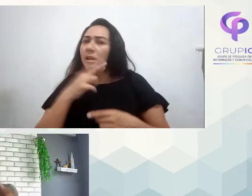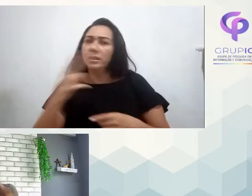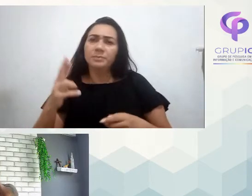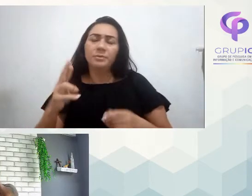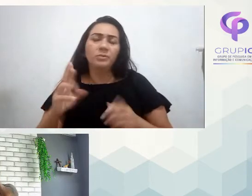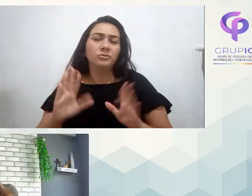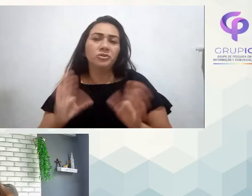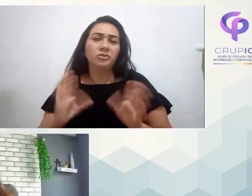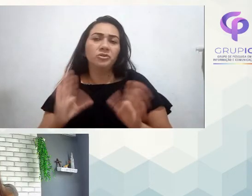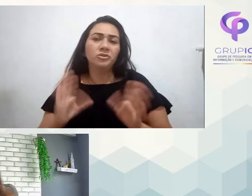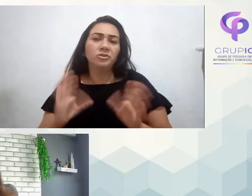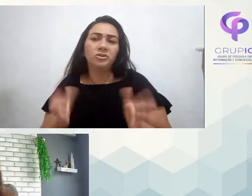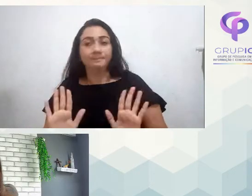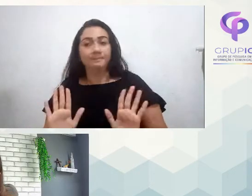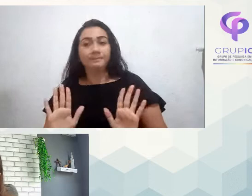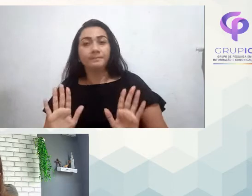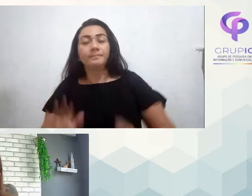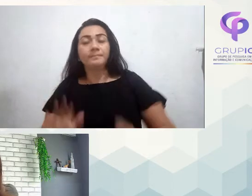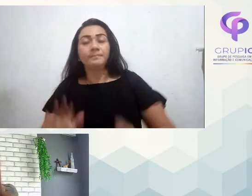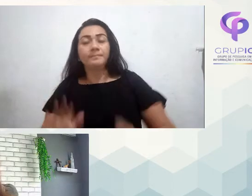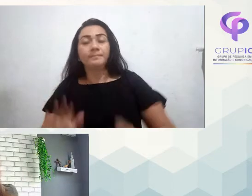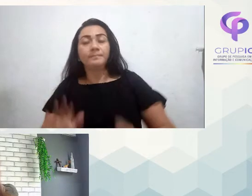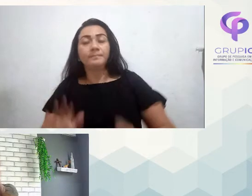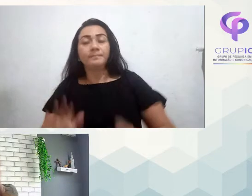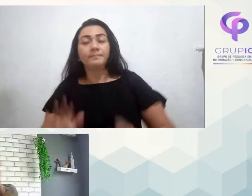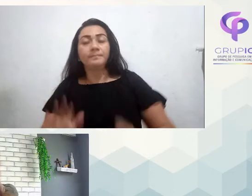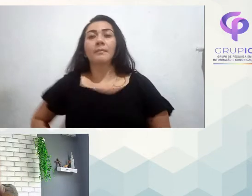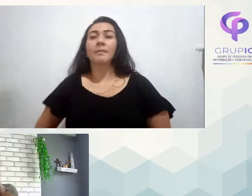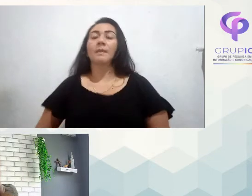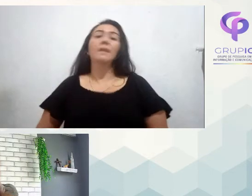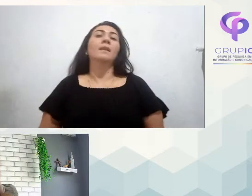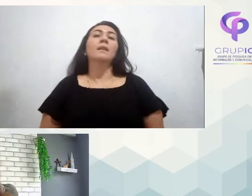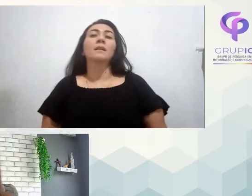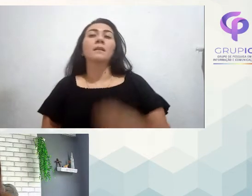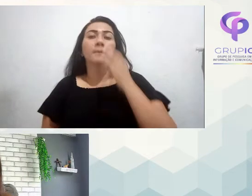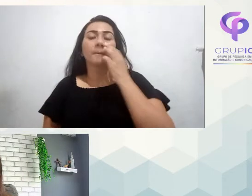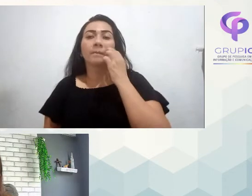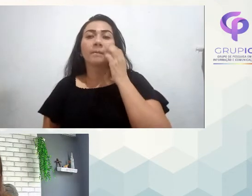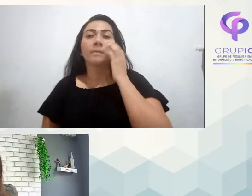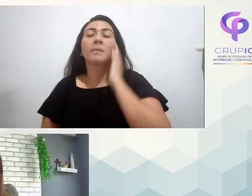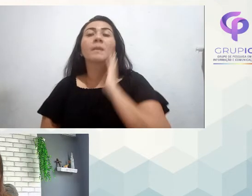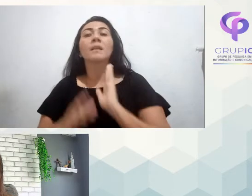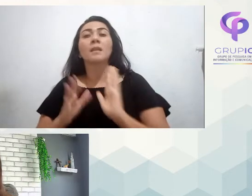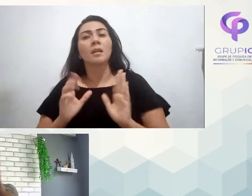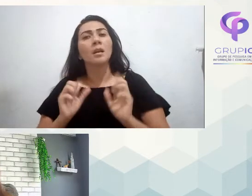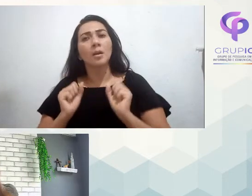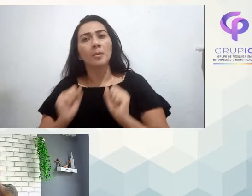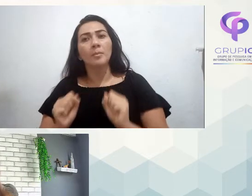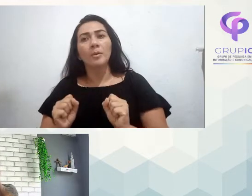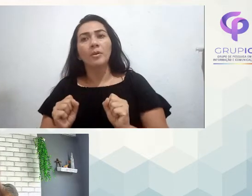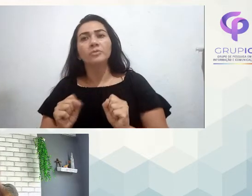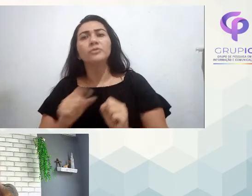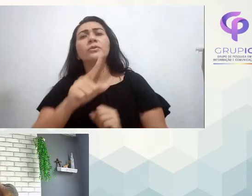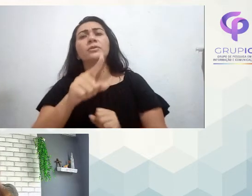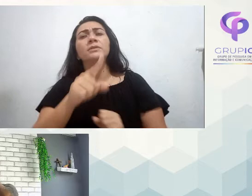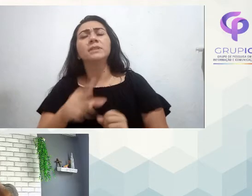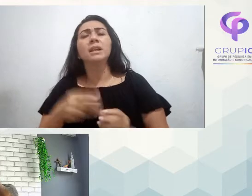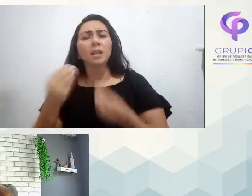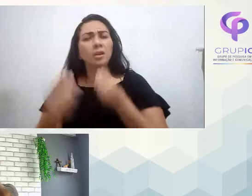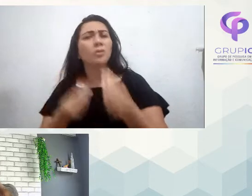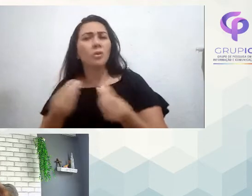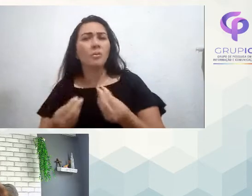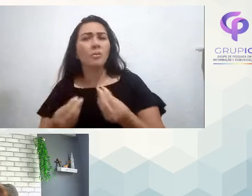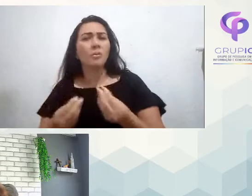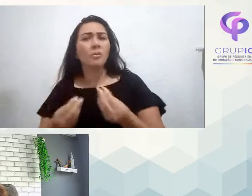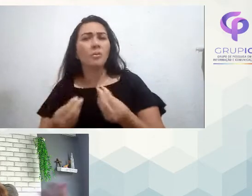mundo, quem não pode nos ver, eu te peço para você também fazer sua autodescrição e eu passo a palavra para